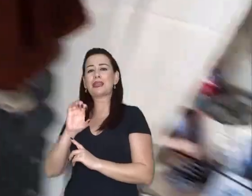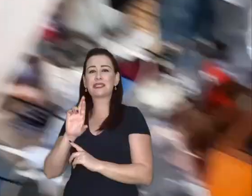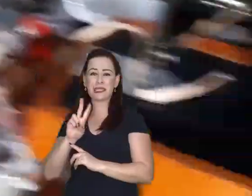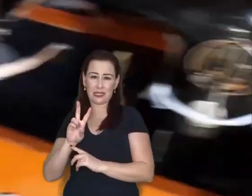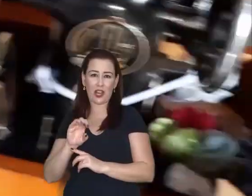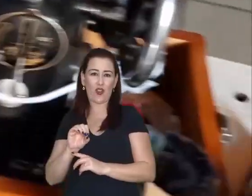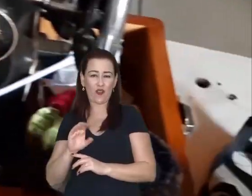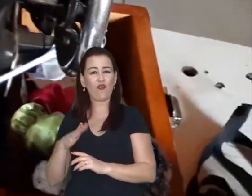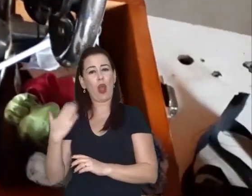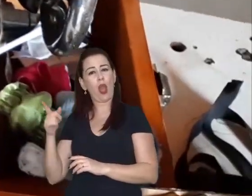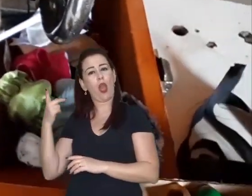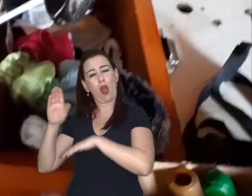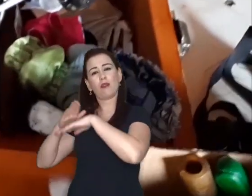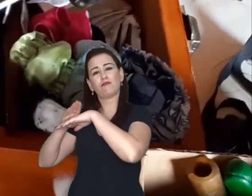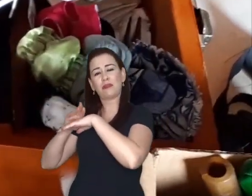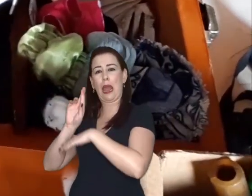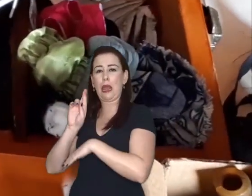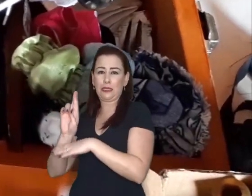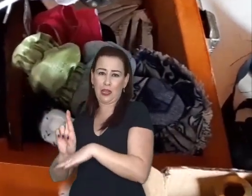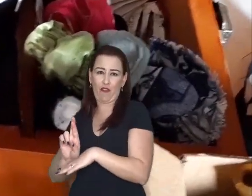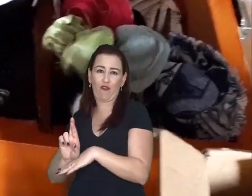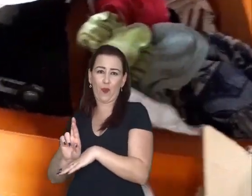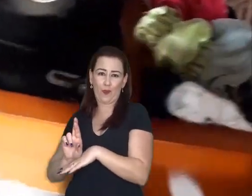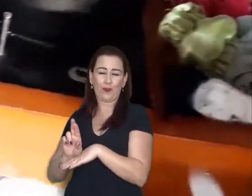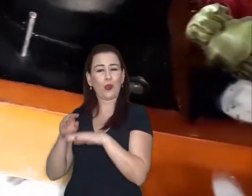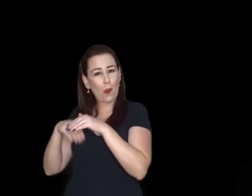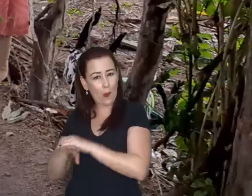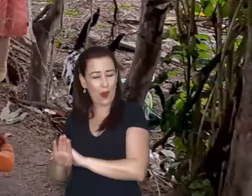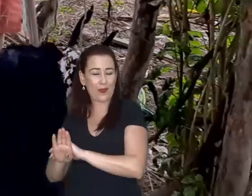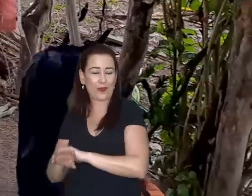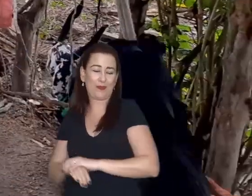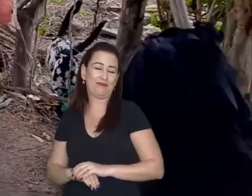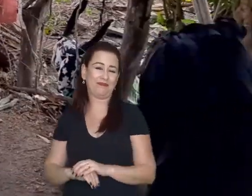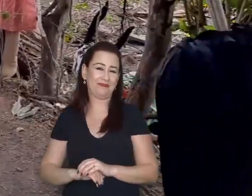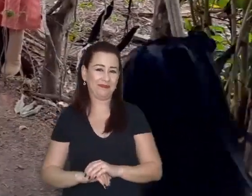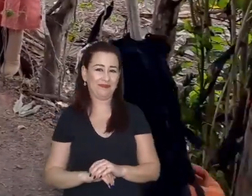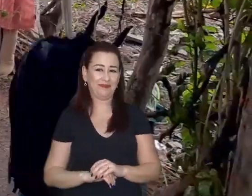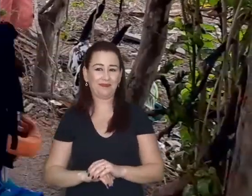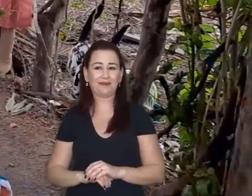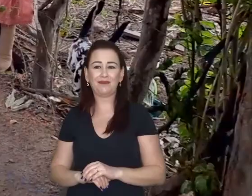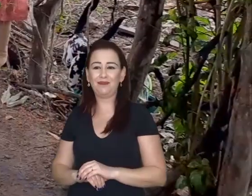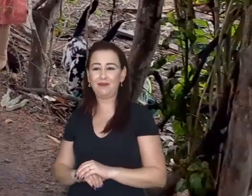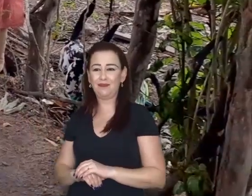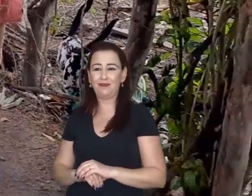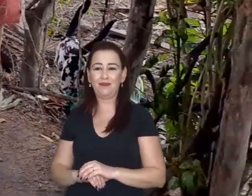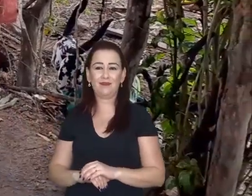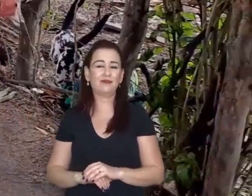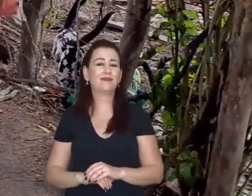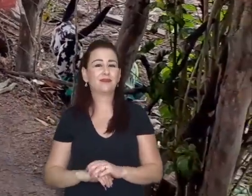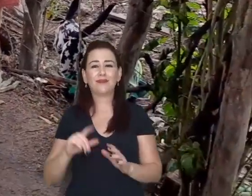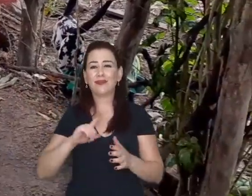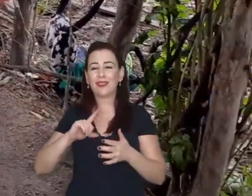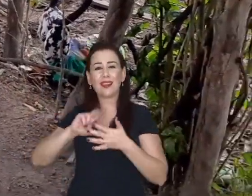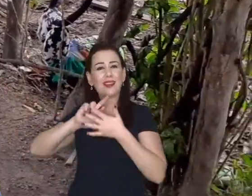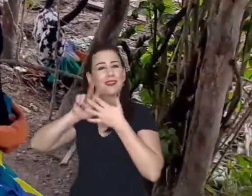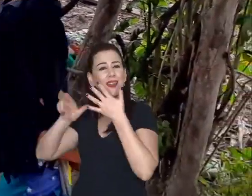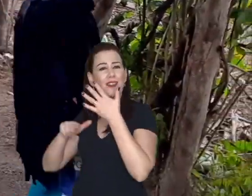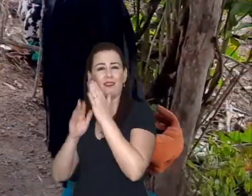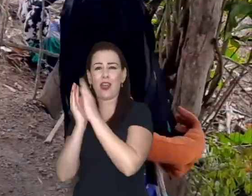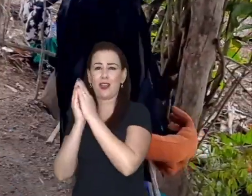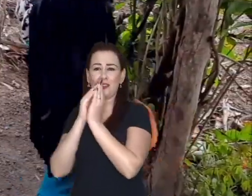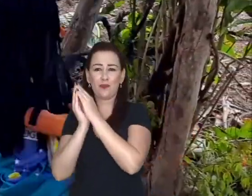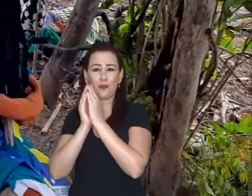comecei a preservar, e 25 anos para cá, algumas vezes. A criação dessa boneca surgiu embaixo de uma